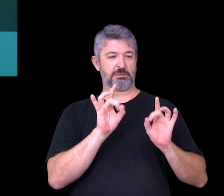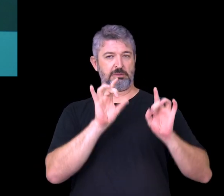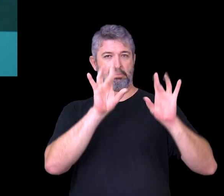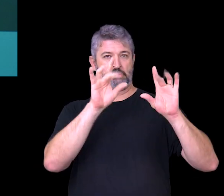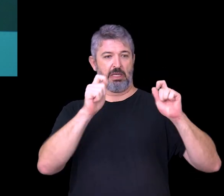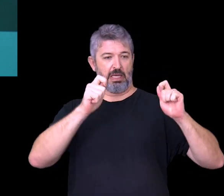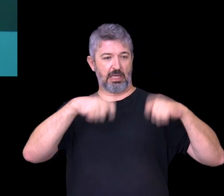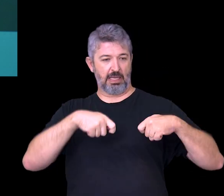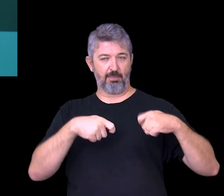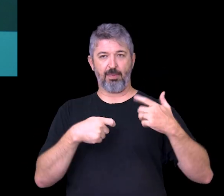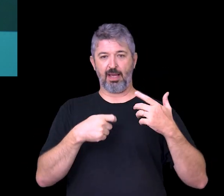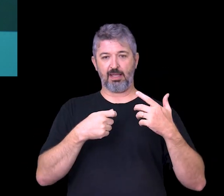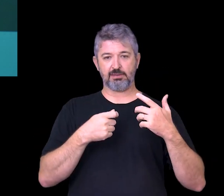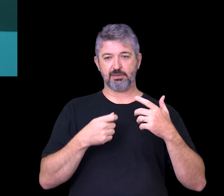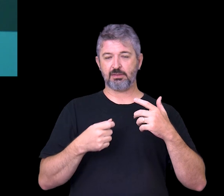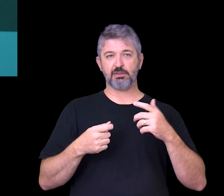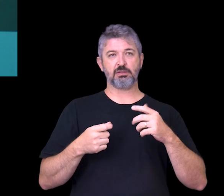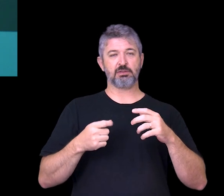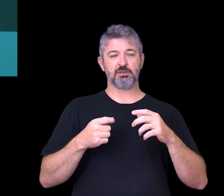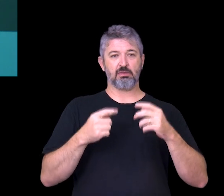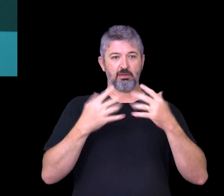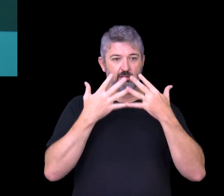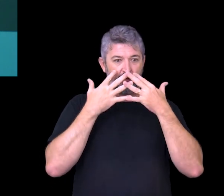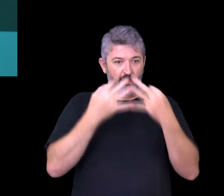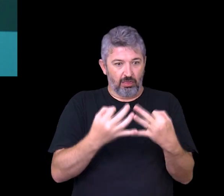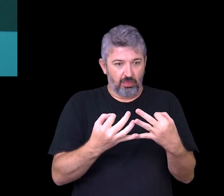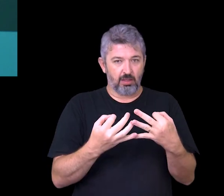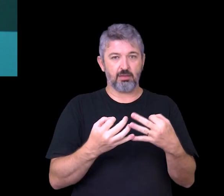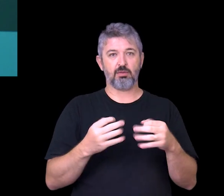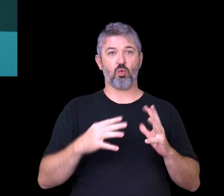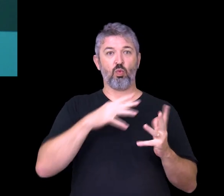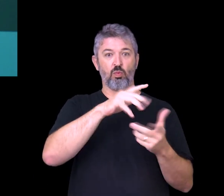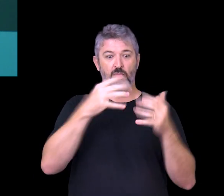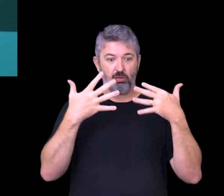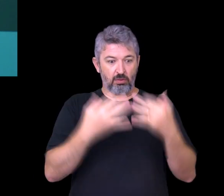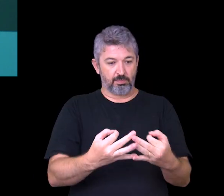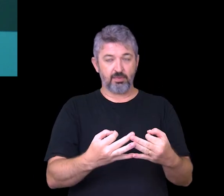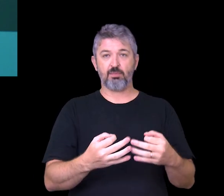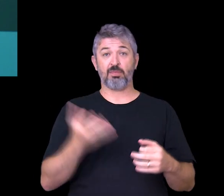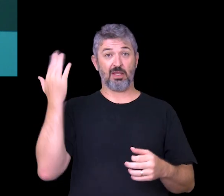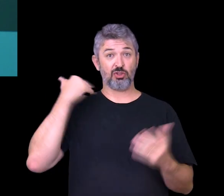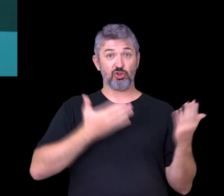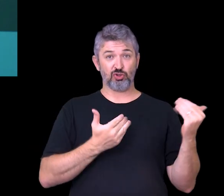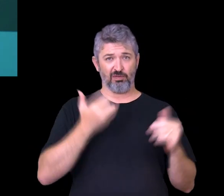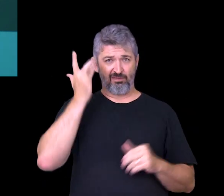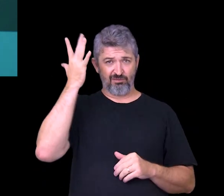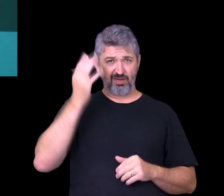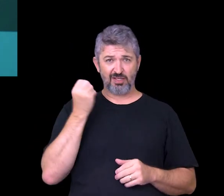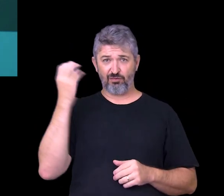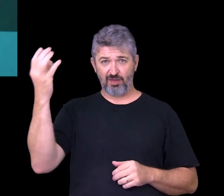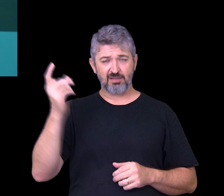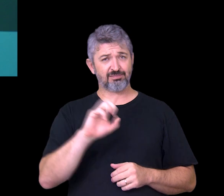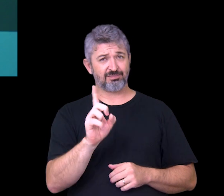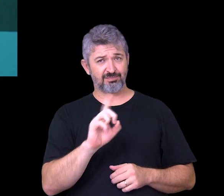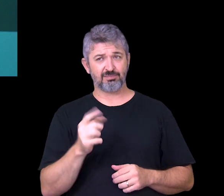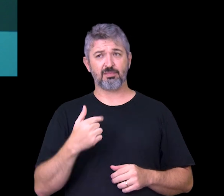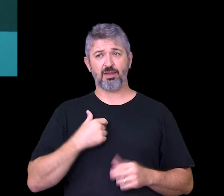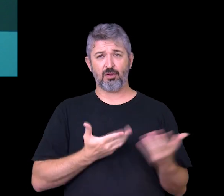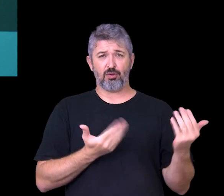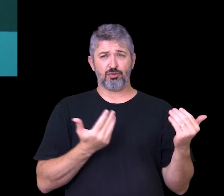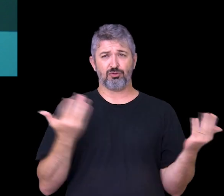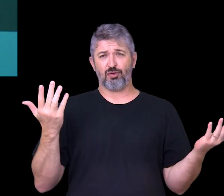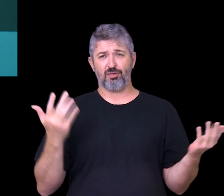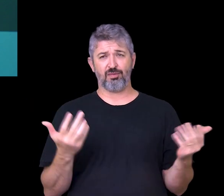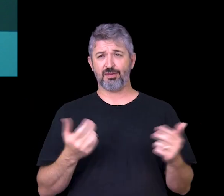de entender o mundo. Eu imagino porque quando eu era jovem, a gente não conseguia viajar. Na época que eu era jovem, a gente vivia